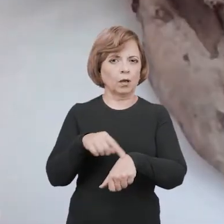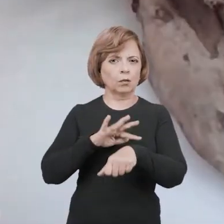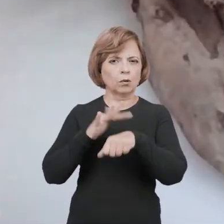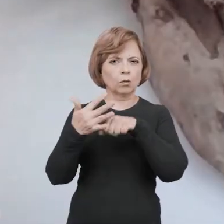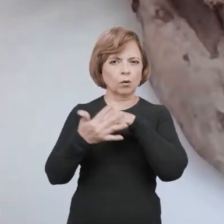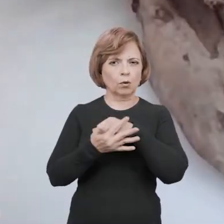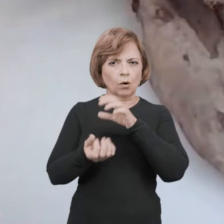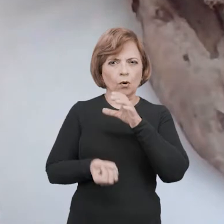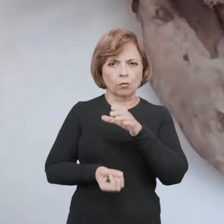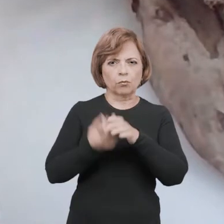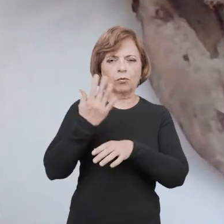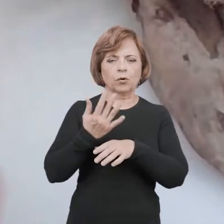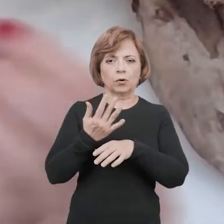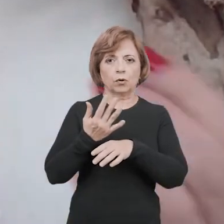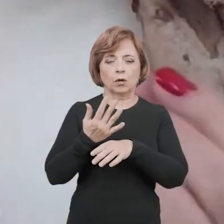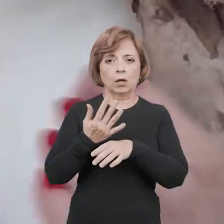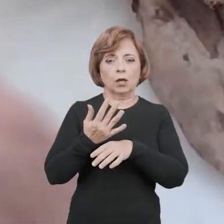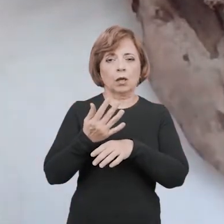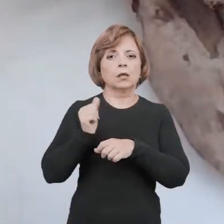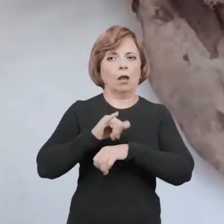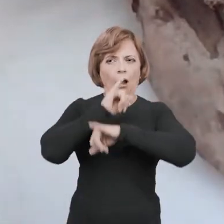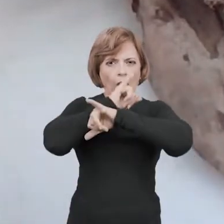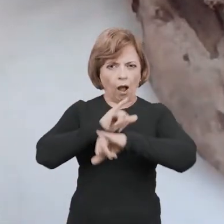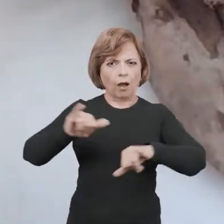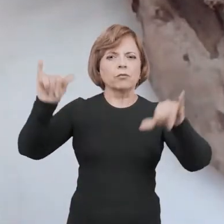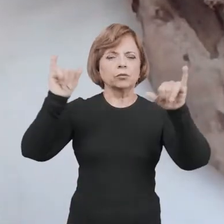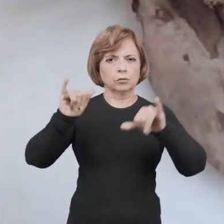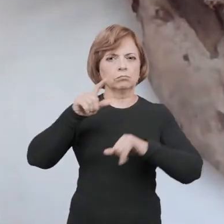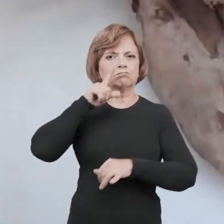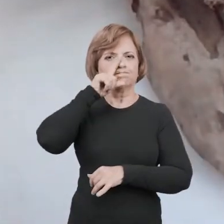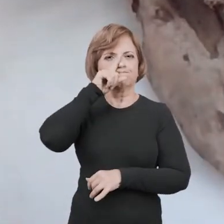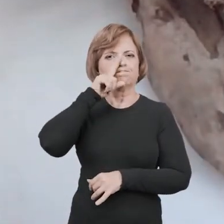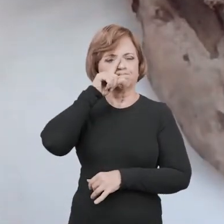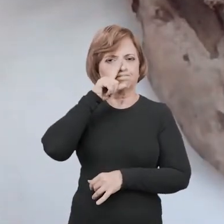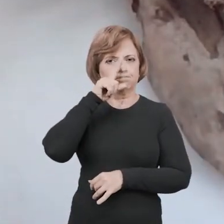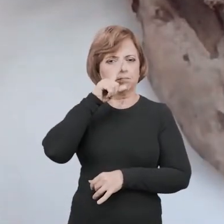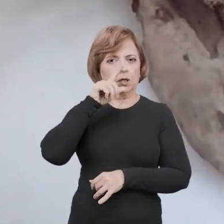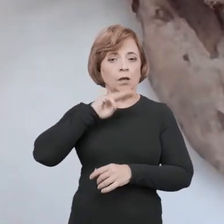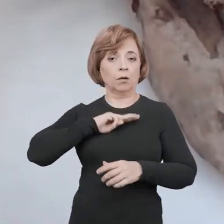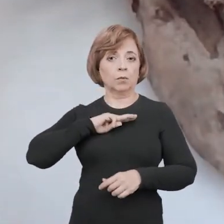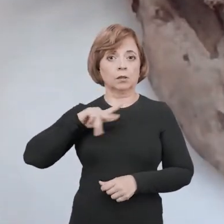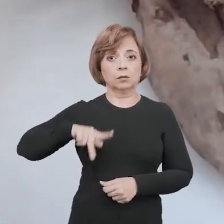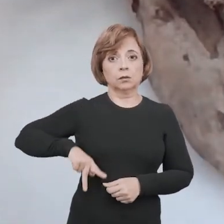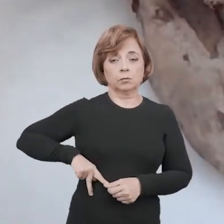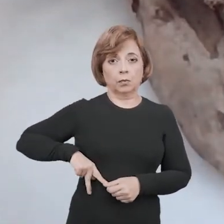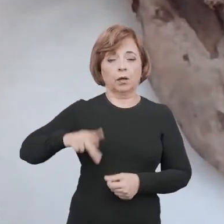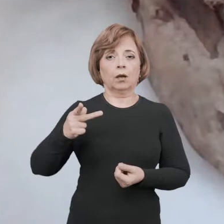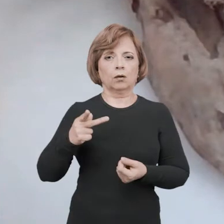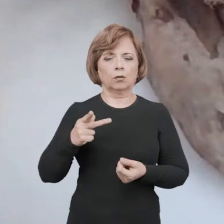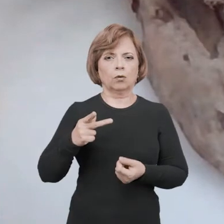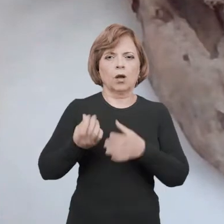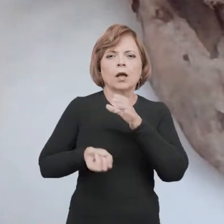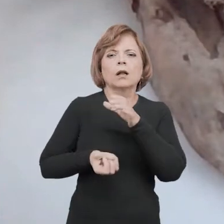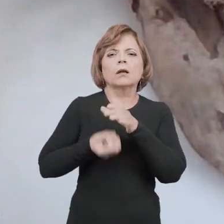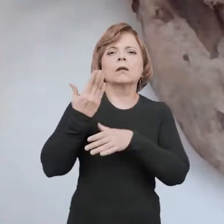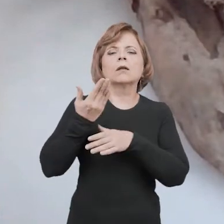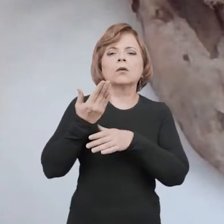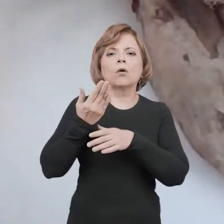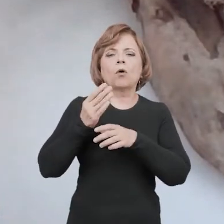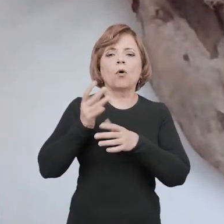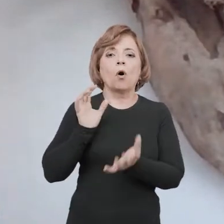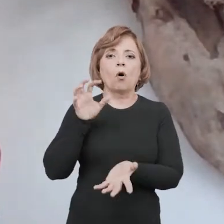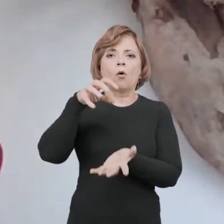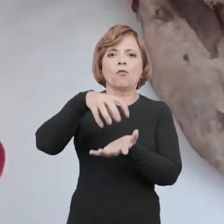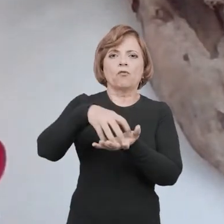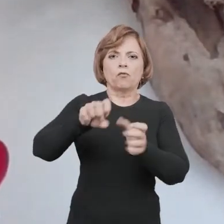que a pandemia e o estado de calamidade pública foi declarado, o Ministério Público ele constituiu